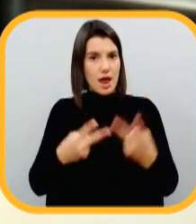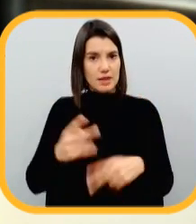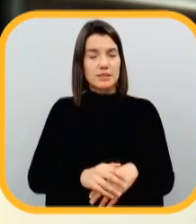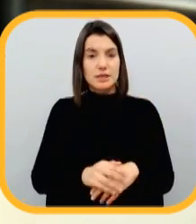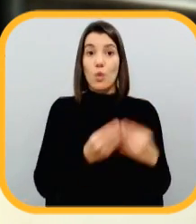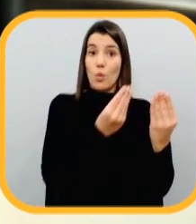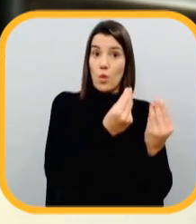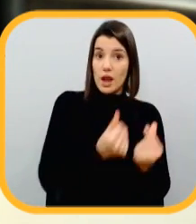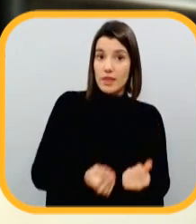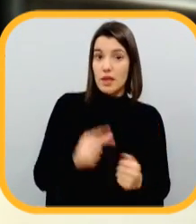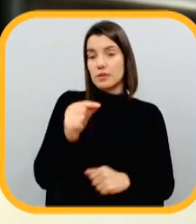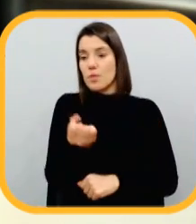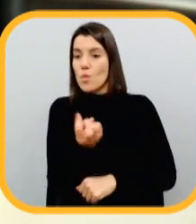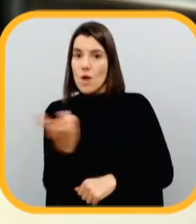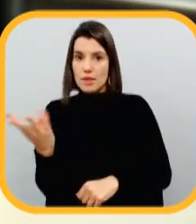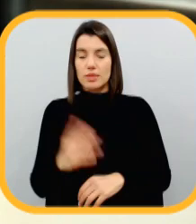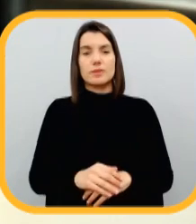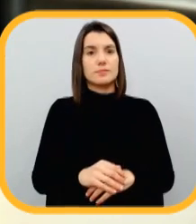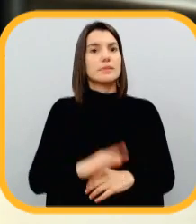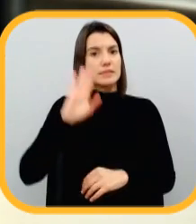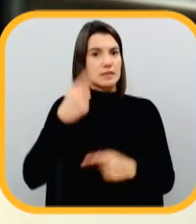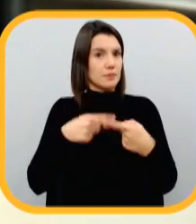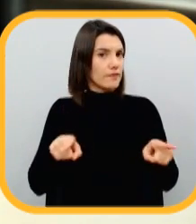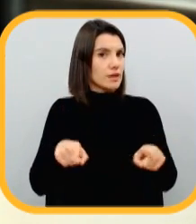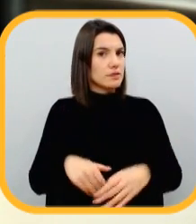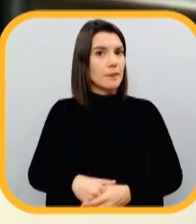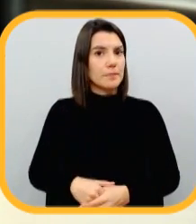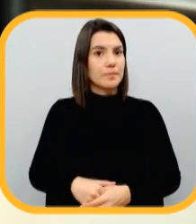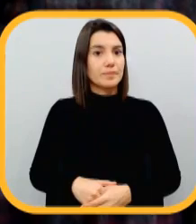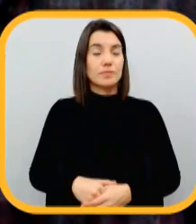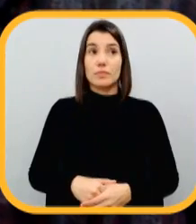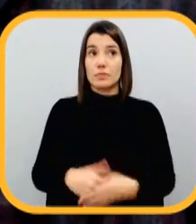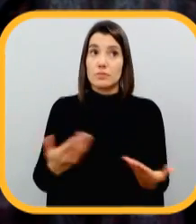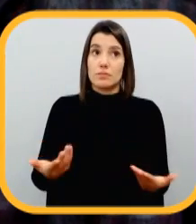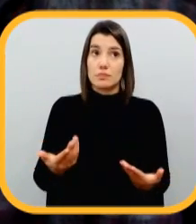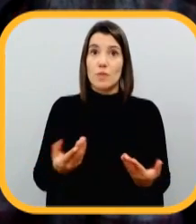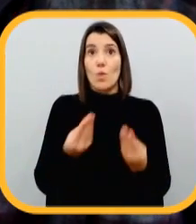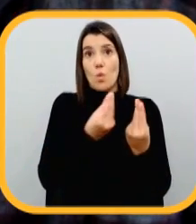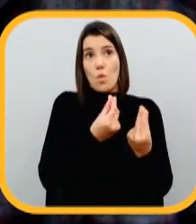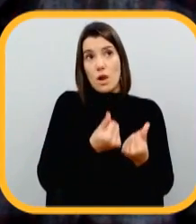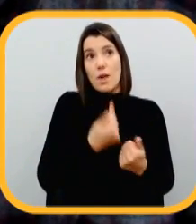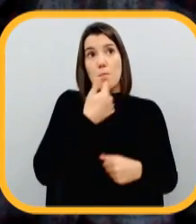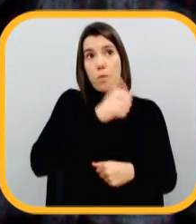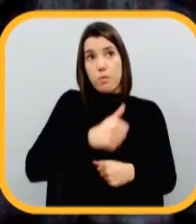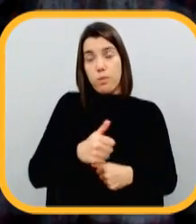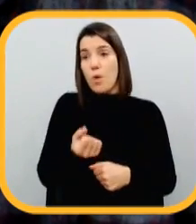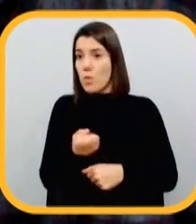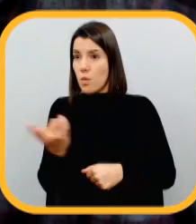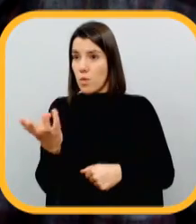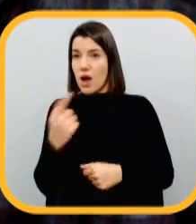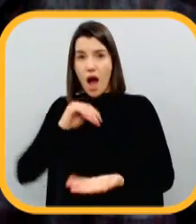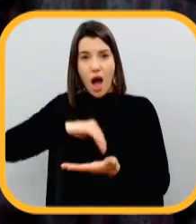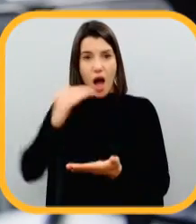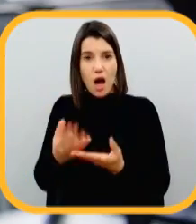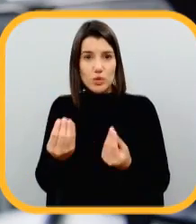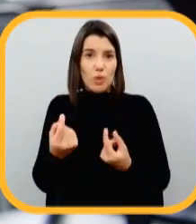análise, a qualitativa e a quantitativa? Sabes o que as distingue? Qualitativa é uma análise de qualidade. Quantitativa é uma análise da